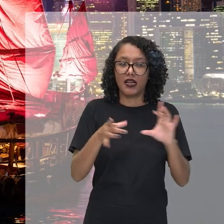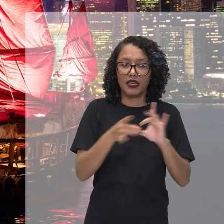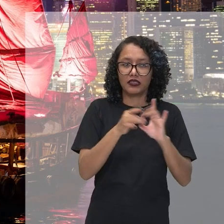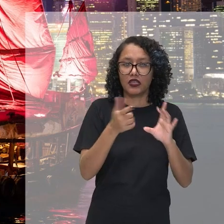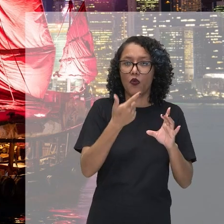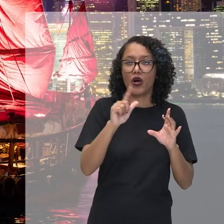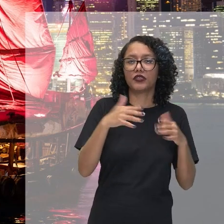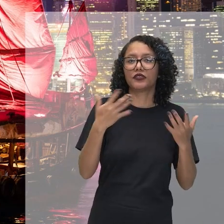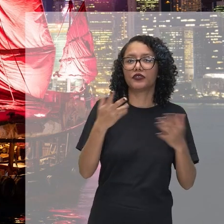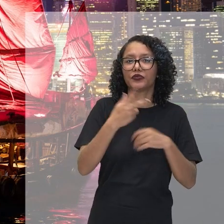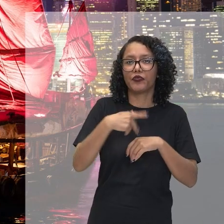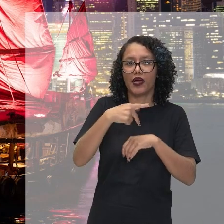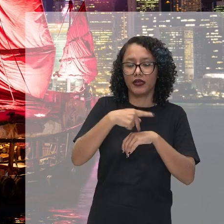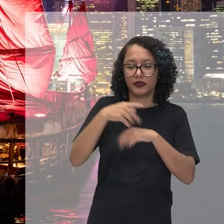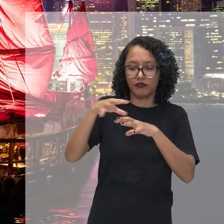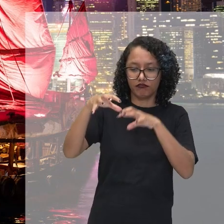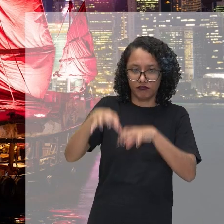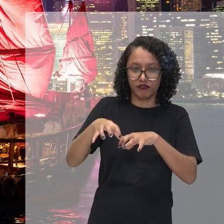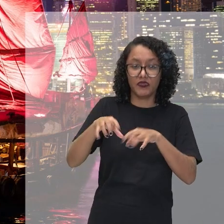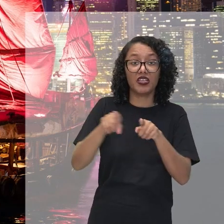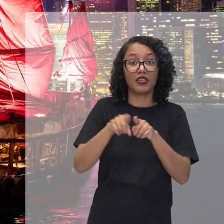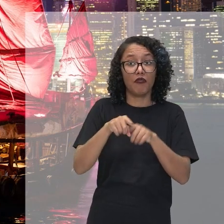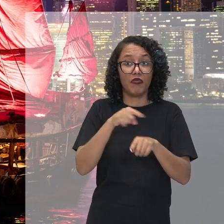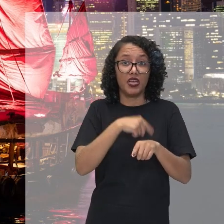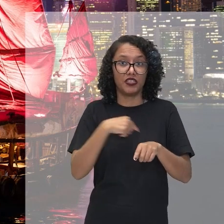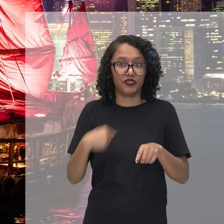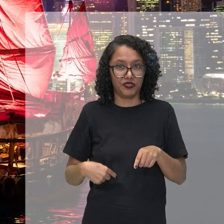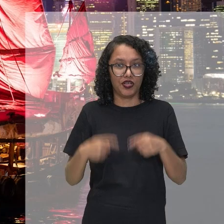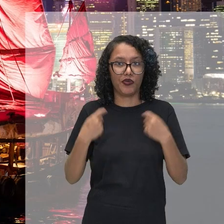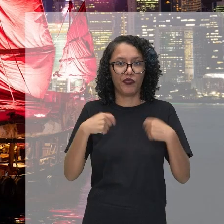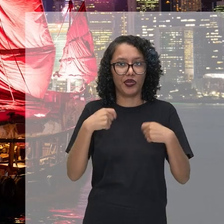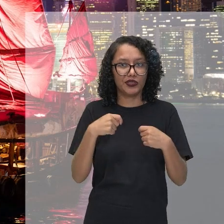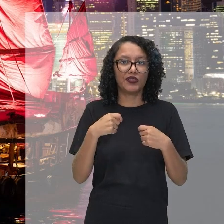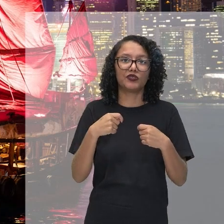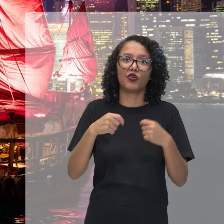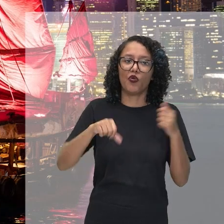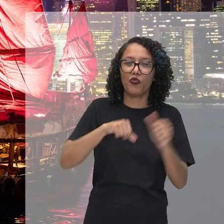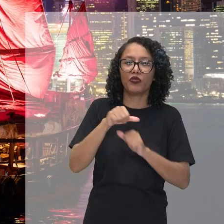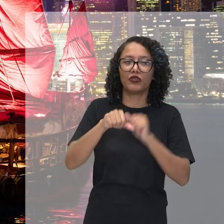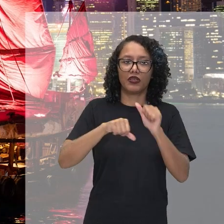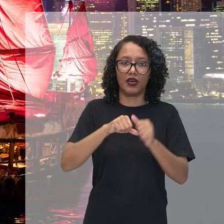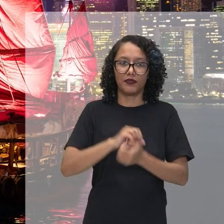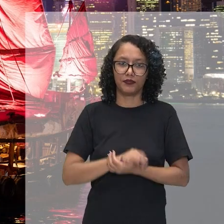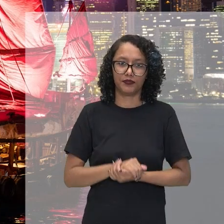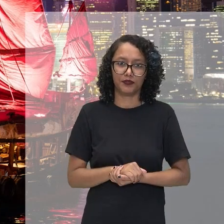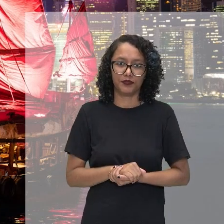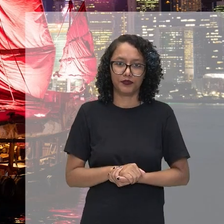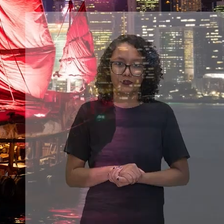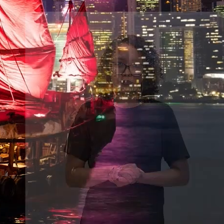Unido, porém também com a China, tá? Porém, hoje em dia, mesmo tendo esses fatores, às vezes de